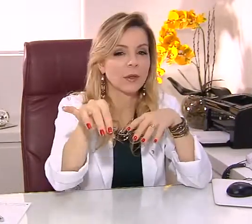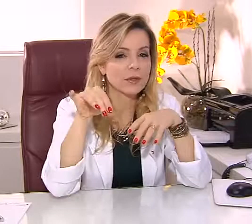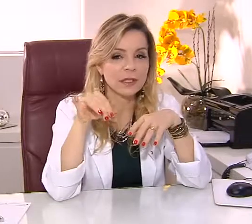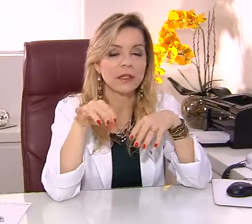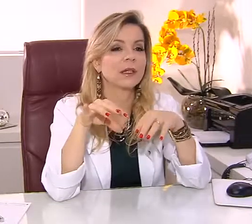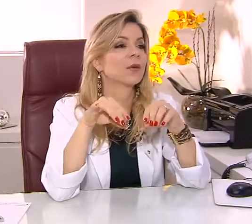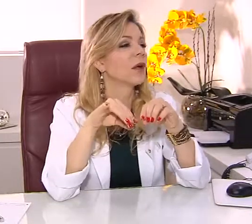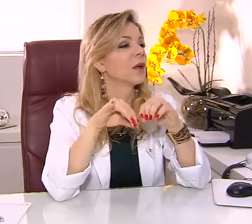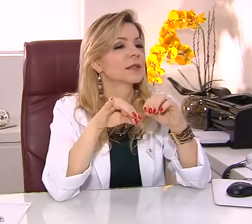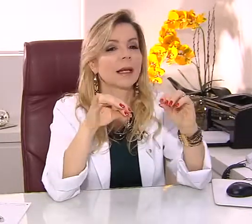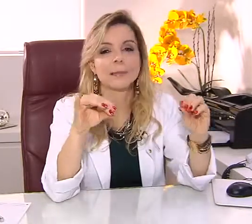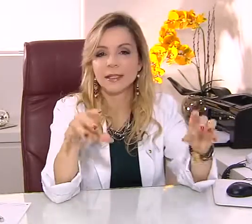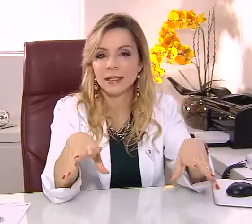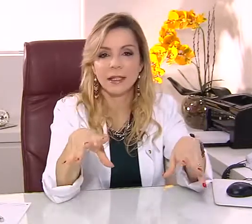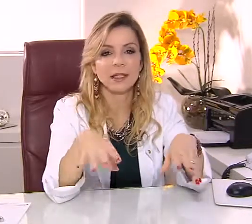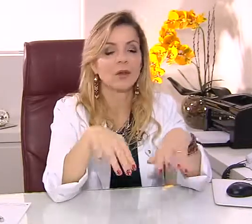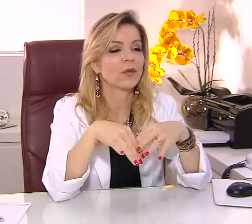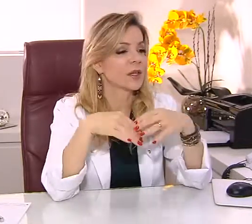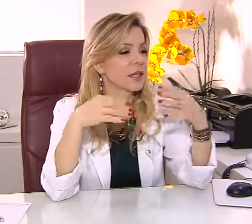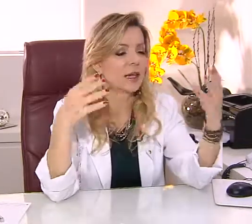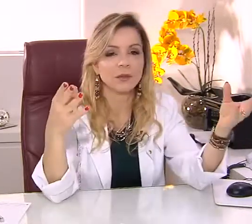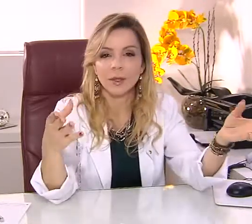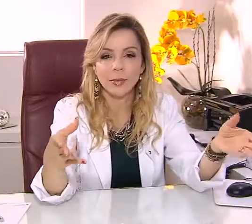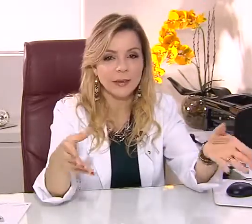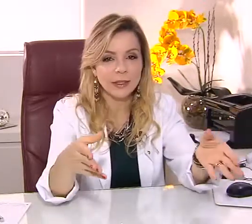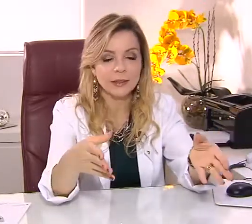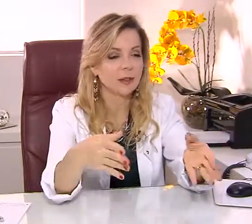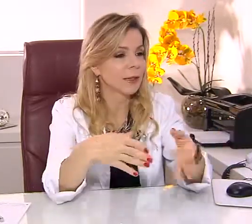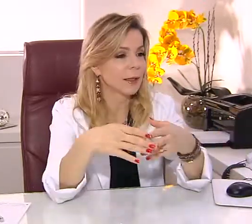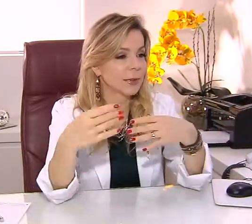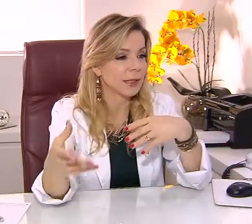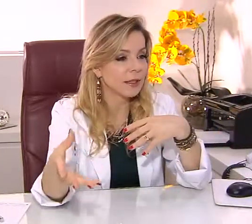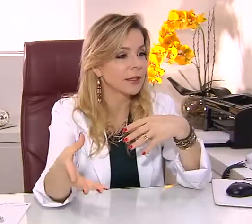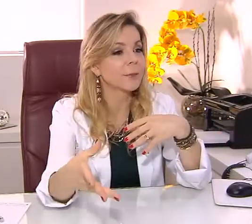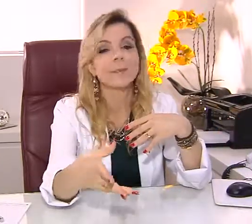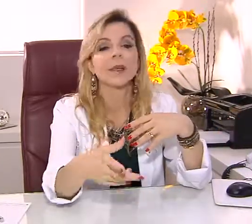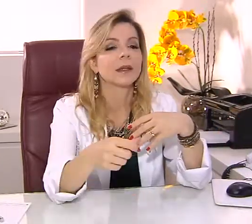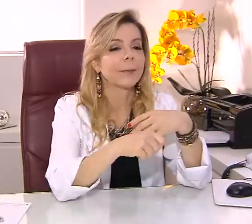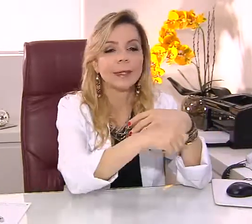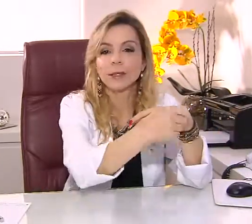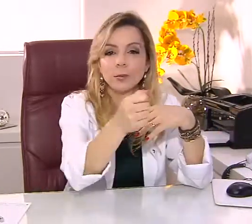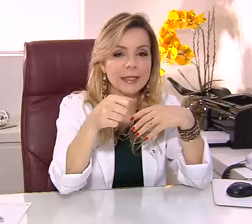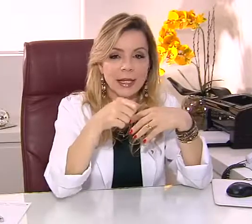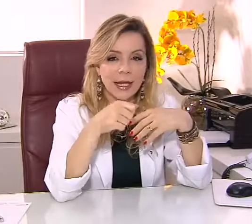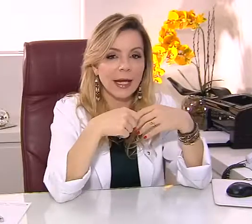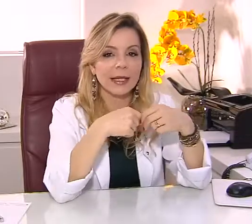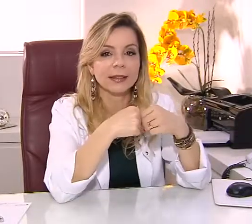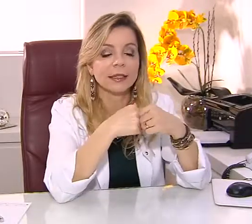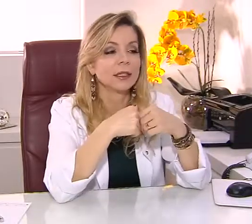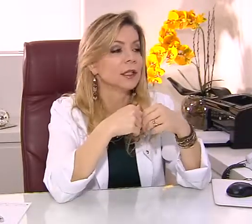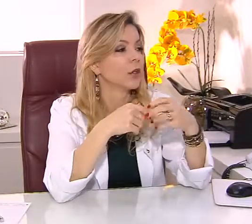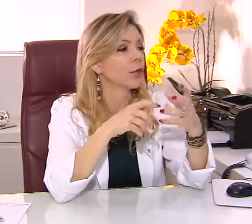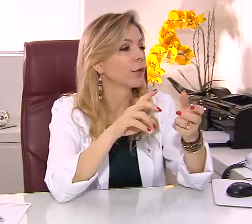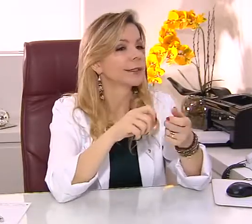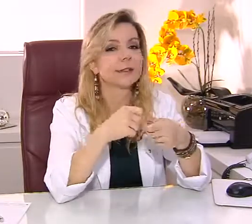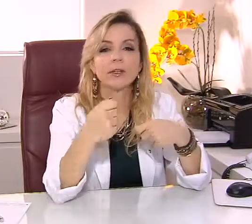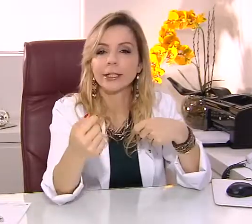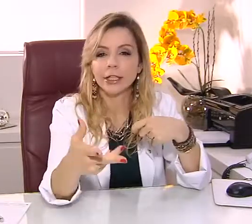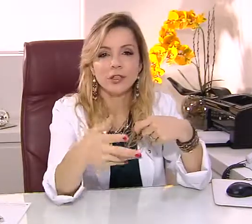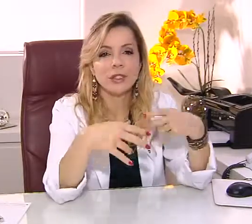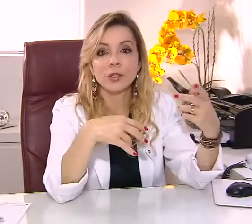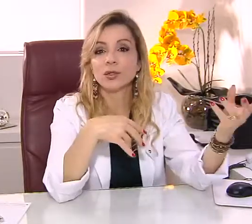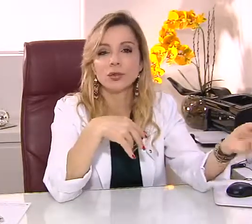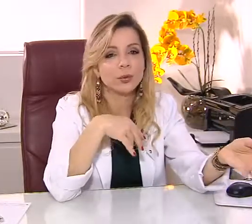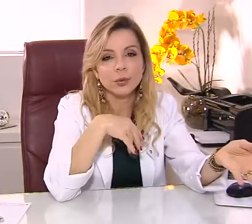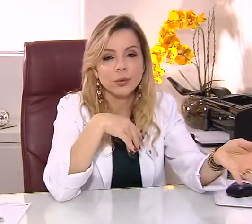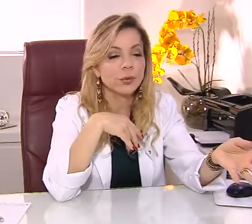espremer um limãozinho, se tá na piscina ou fazendo uma bebida, uma caipirinha, temperando uma salada, cortando